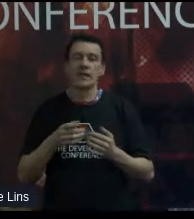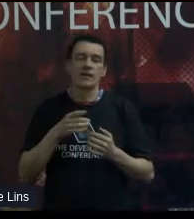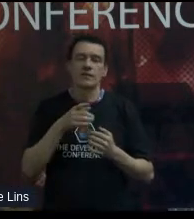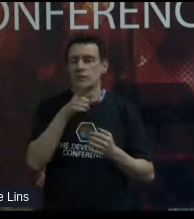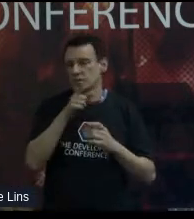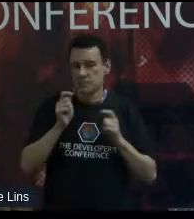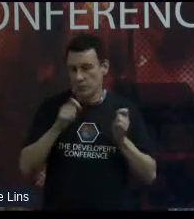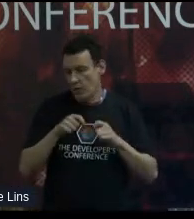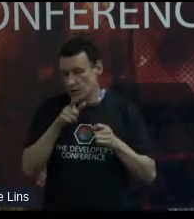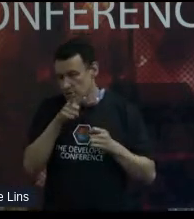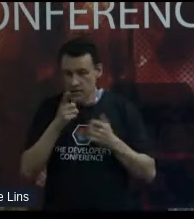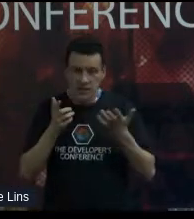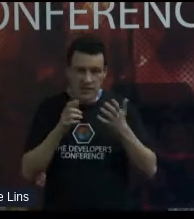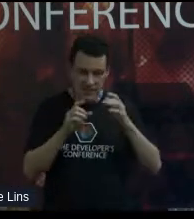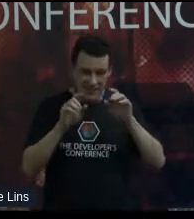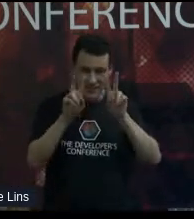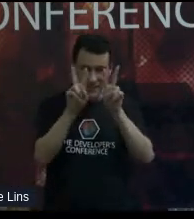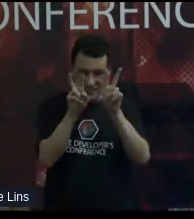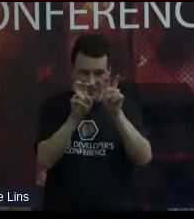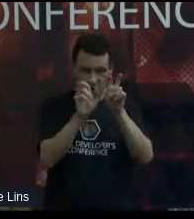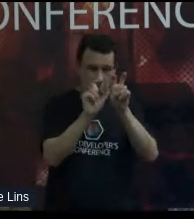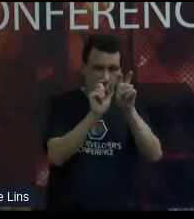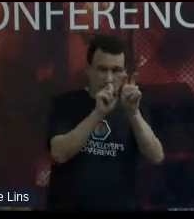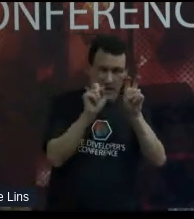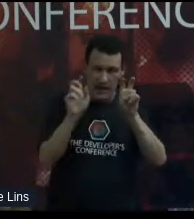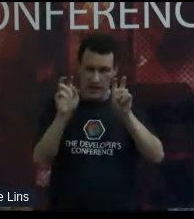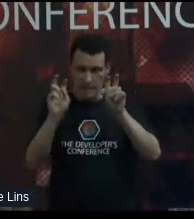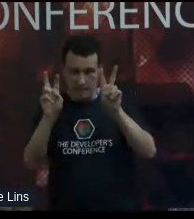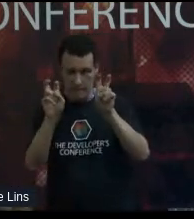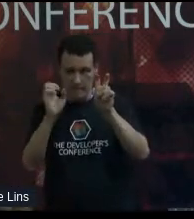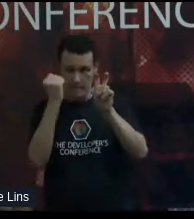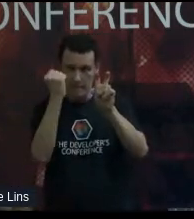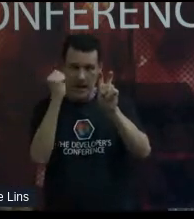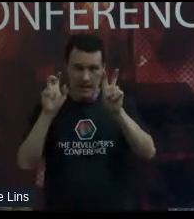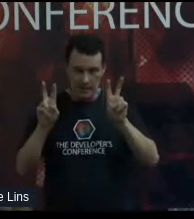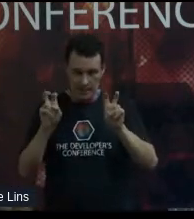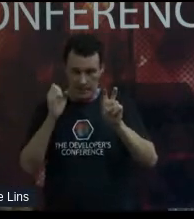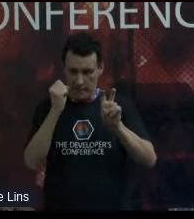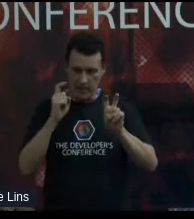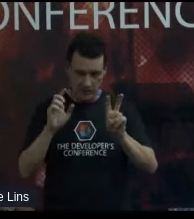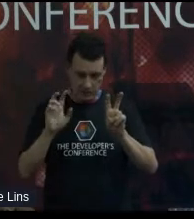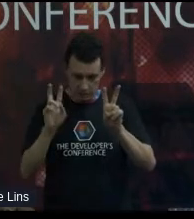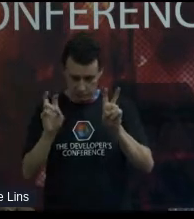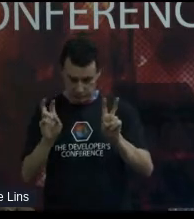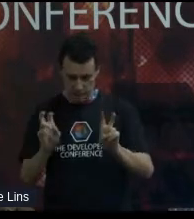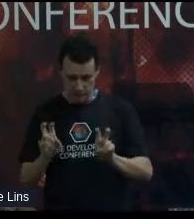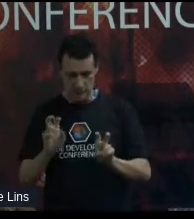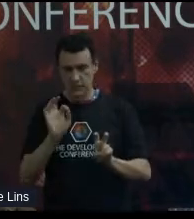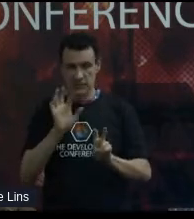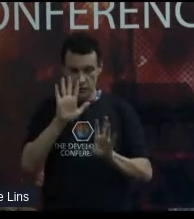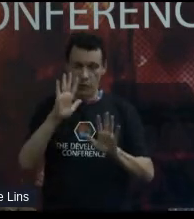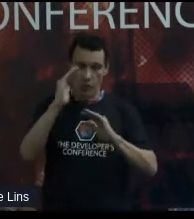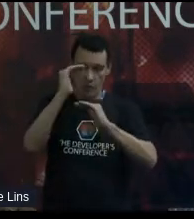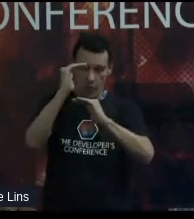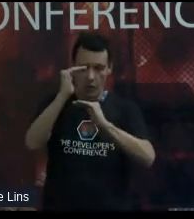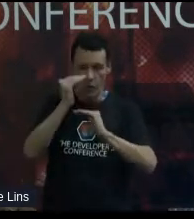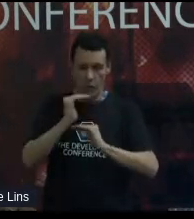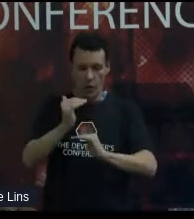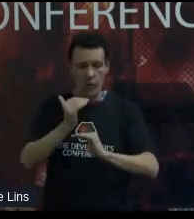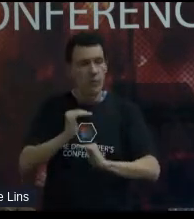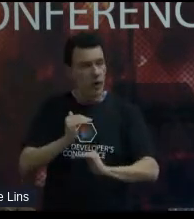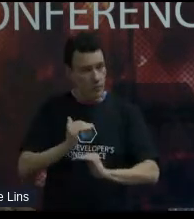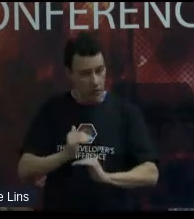subseção com títulos claros e concisos, né? Ou seja, para cada bloco de informação que você tem, separe esse